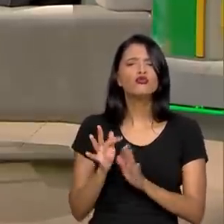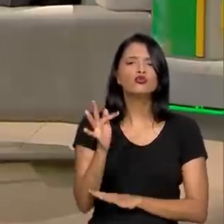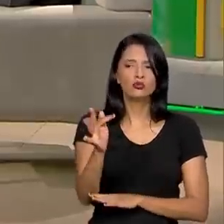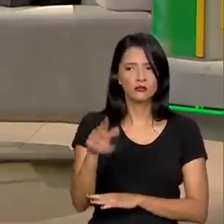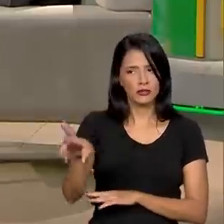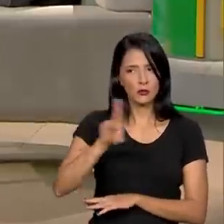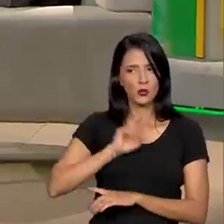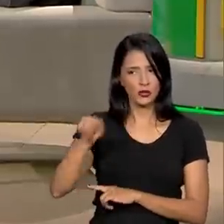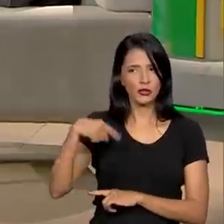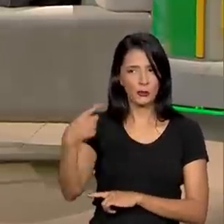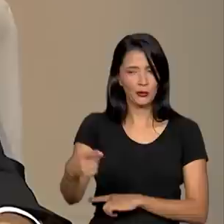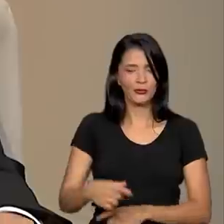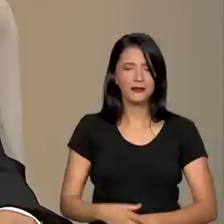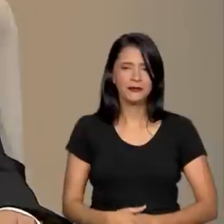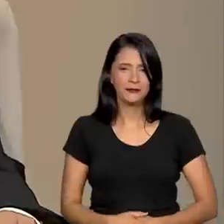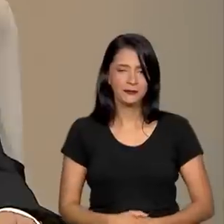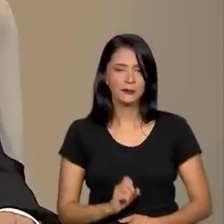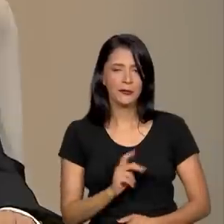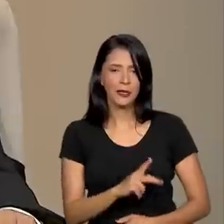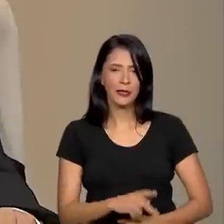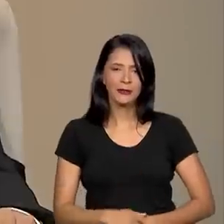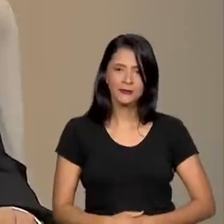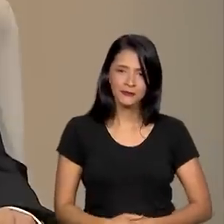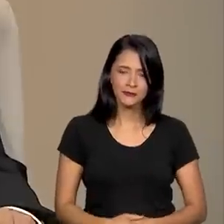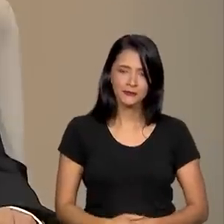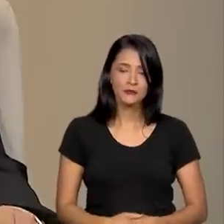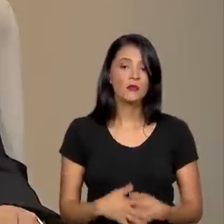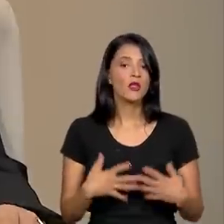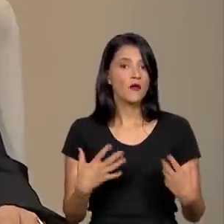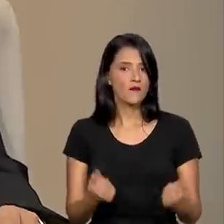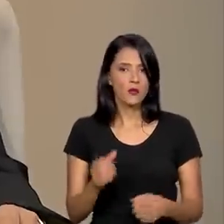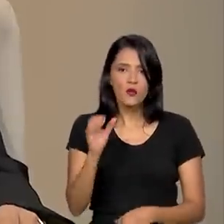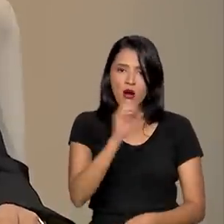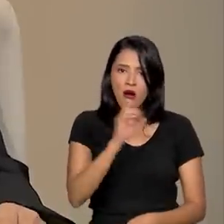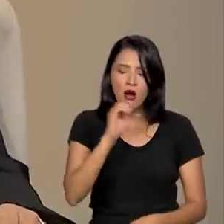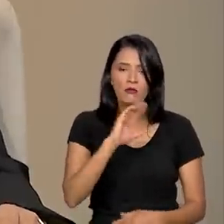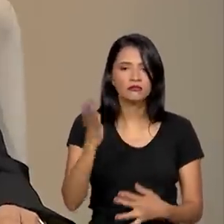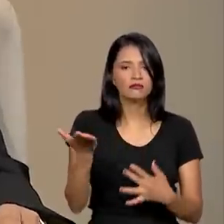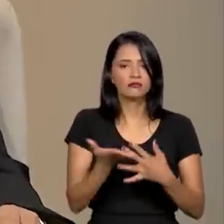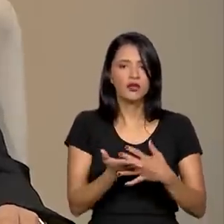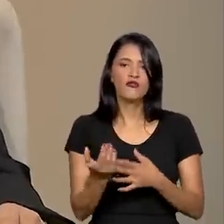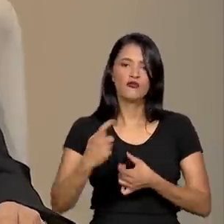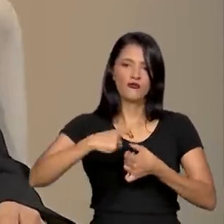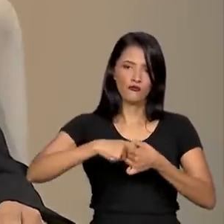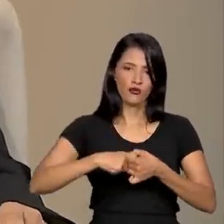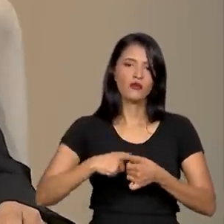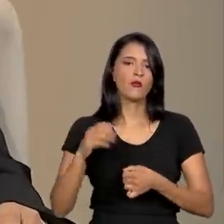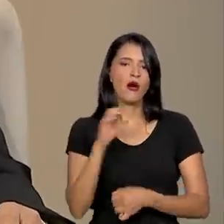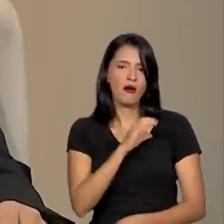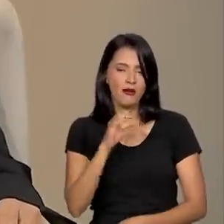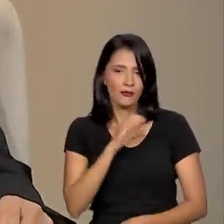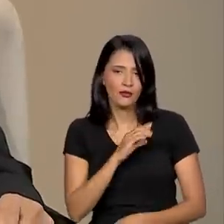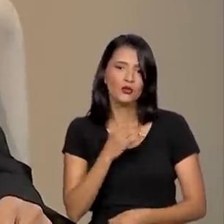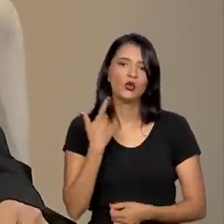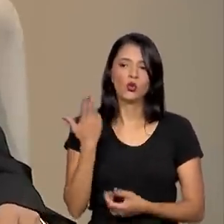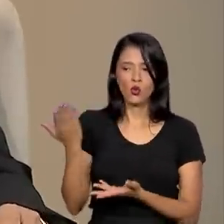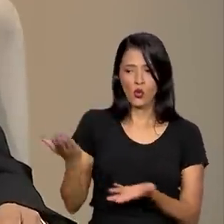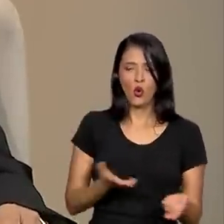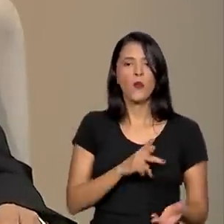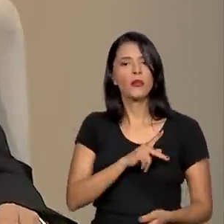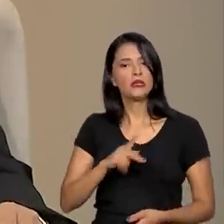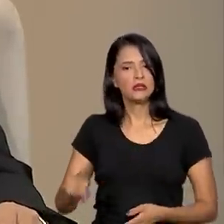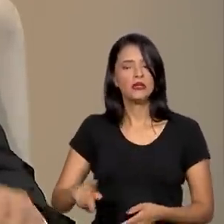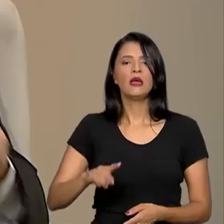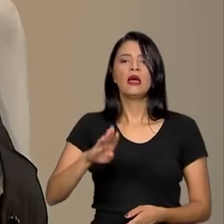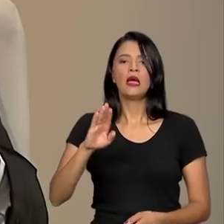gente voltar. Um prazer. Vamos para um rápido intervalo e voltamos em instantes com o presidente